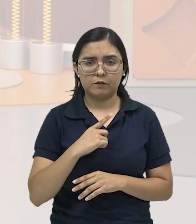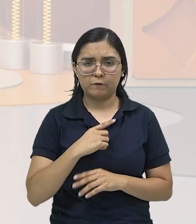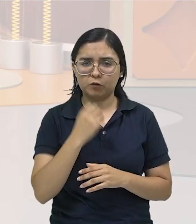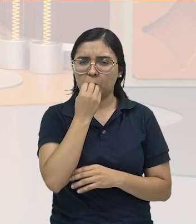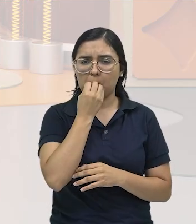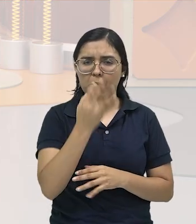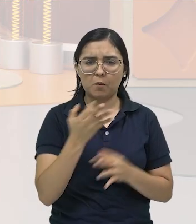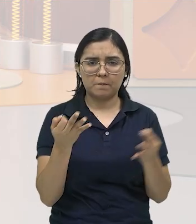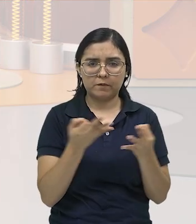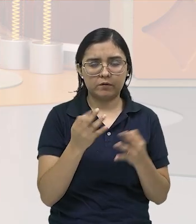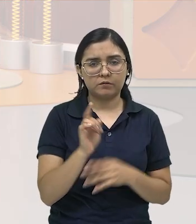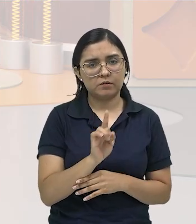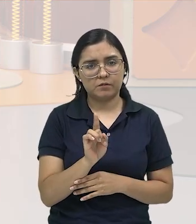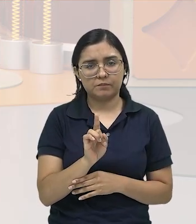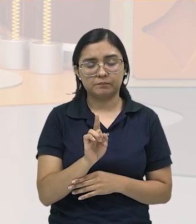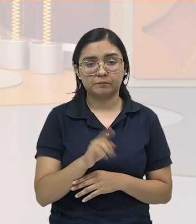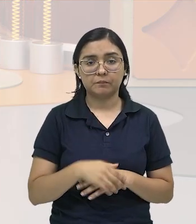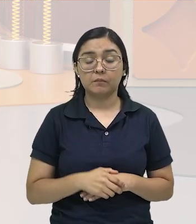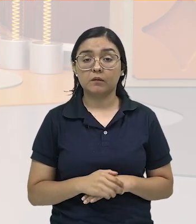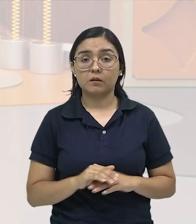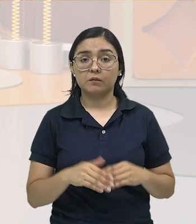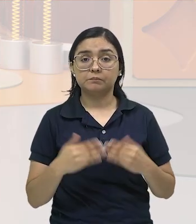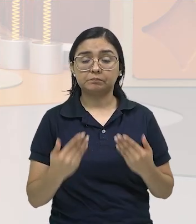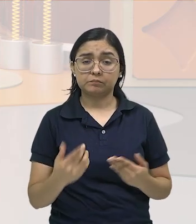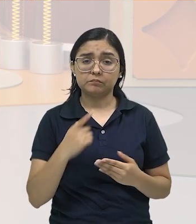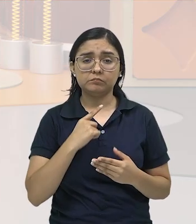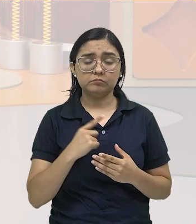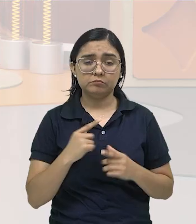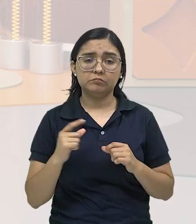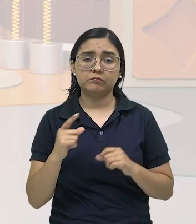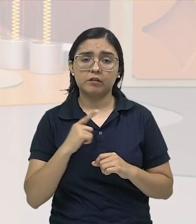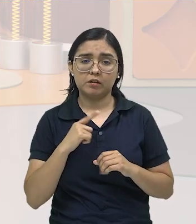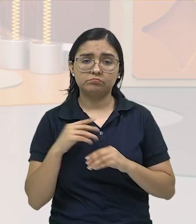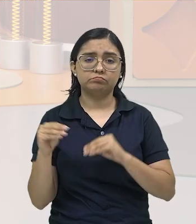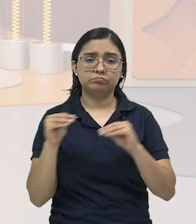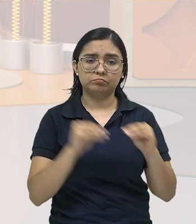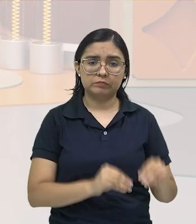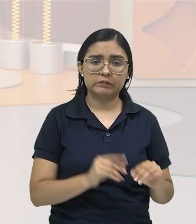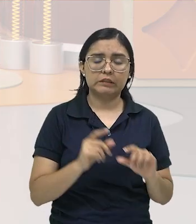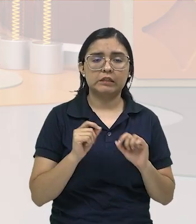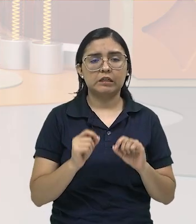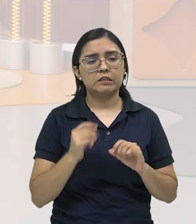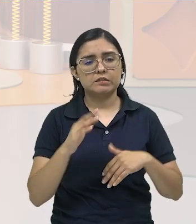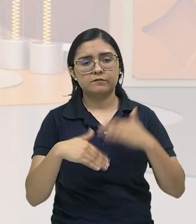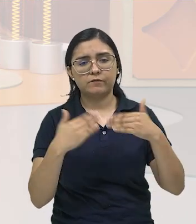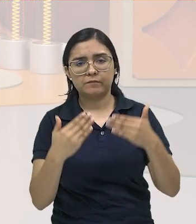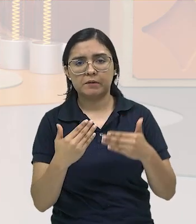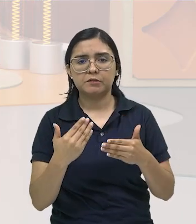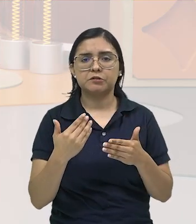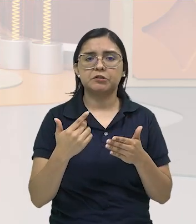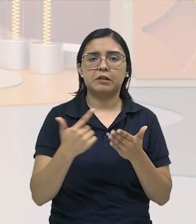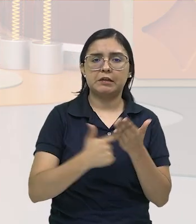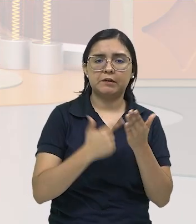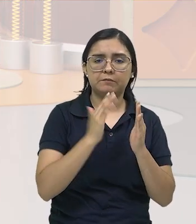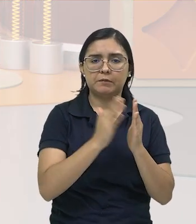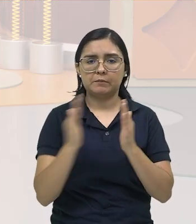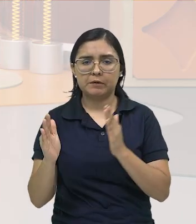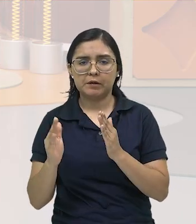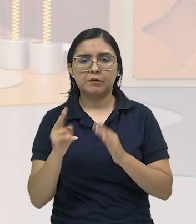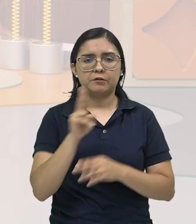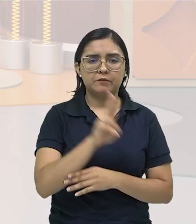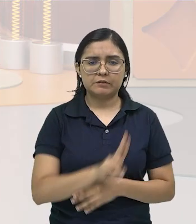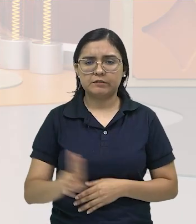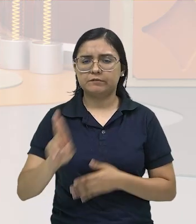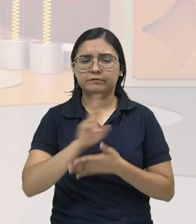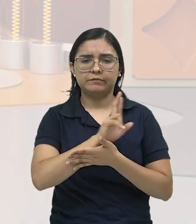como a gente já começou a perceber. Por mais que ele tenha trazido o processo de estabelecimento de bibliotecas, de universidades,